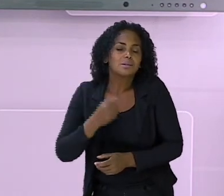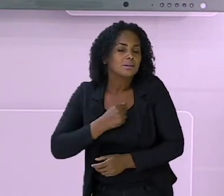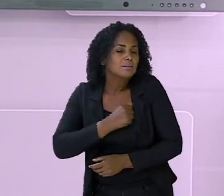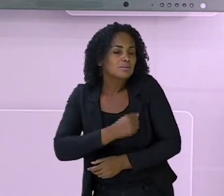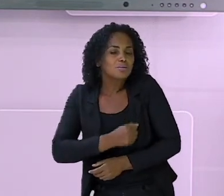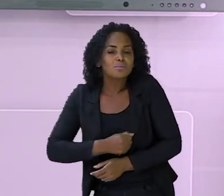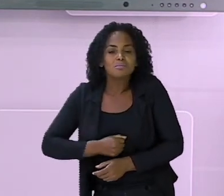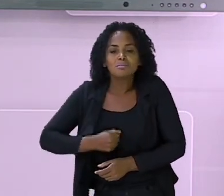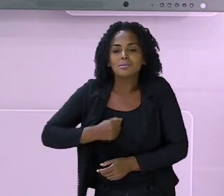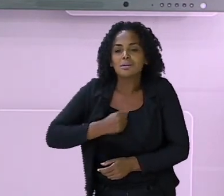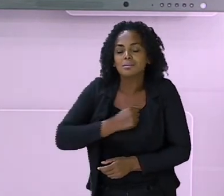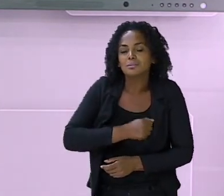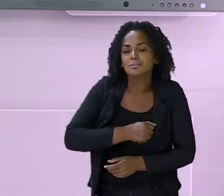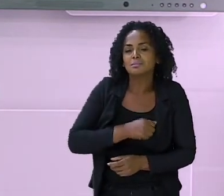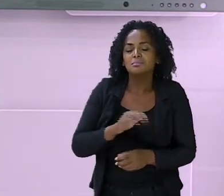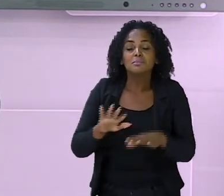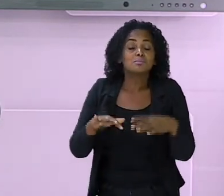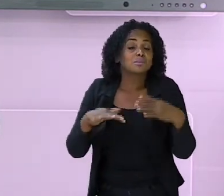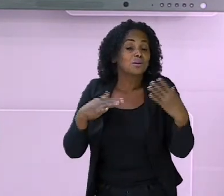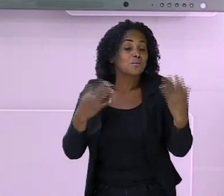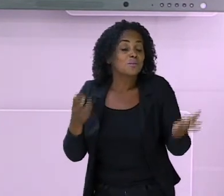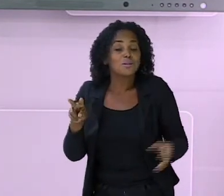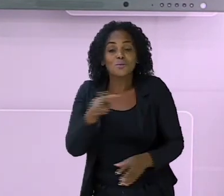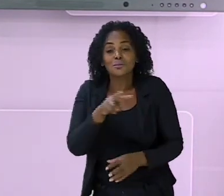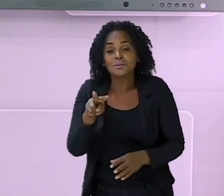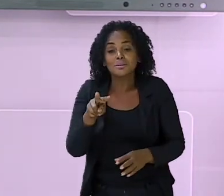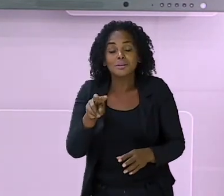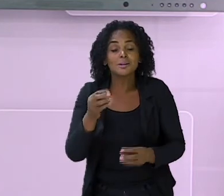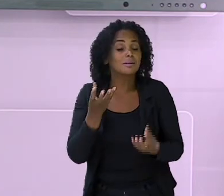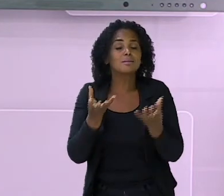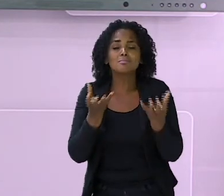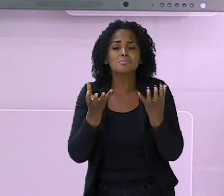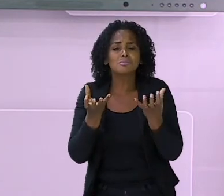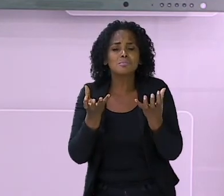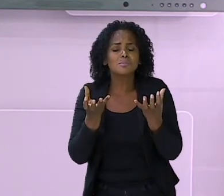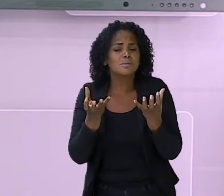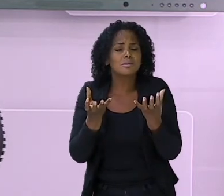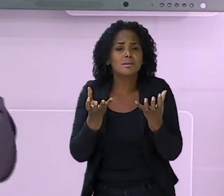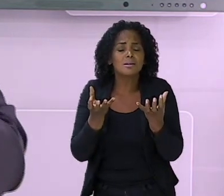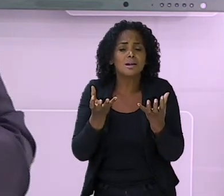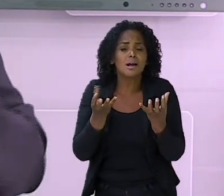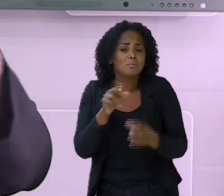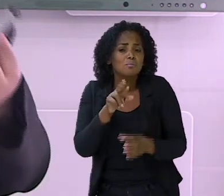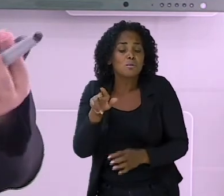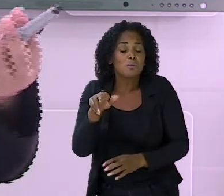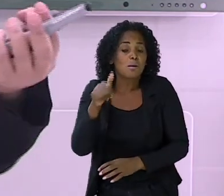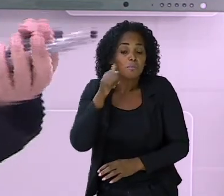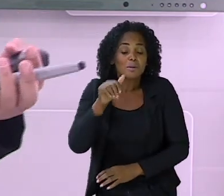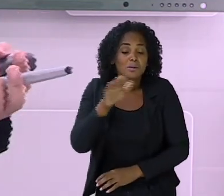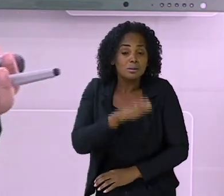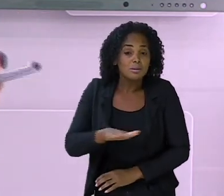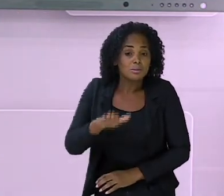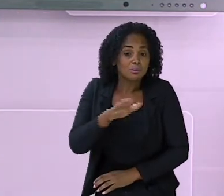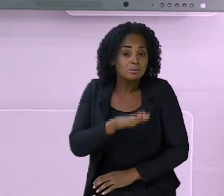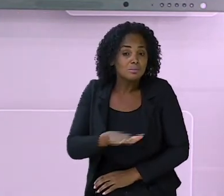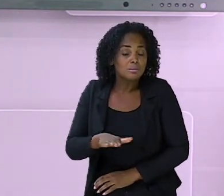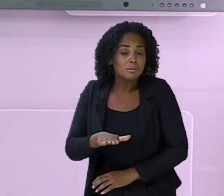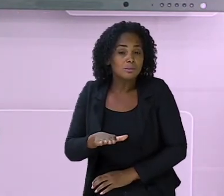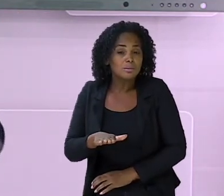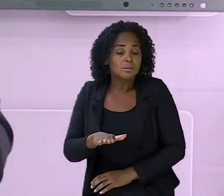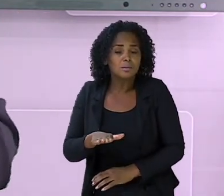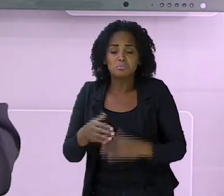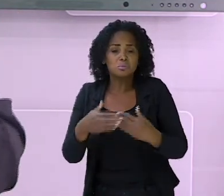tempo, para que eu pudesse voltar em momentos que eu tenho muita saudade. Talvez você também